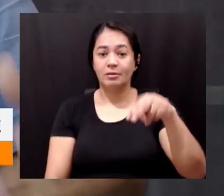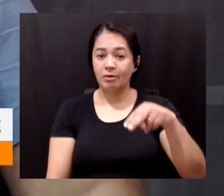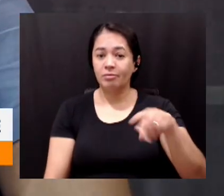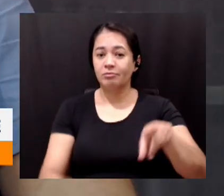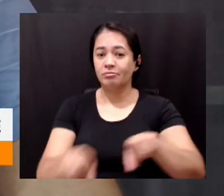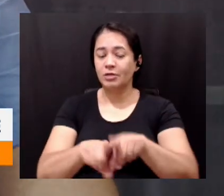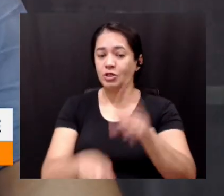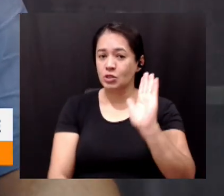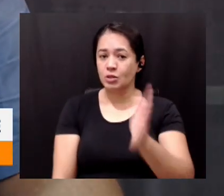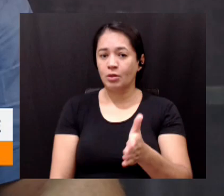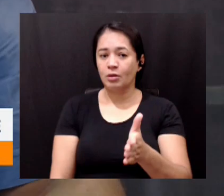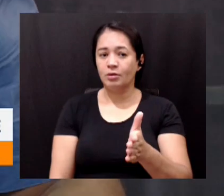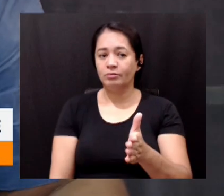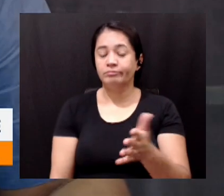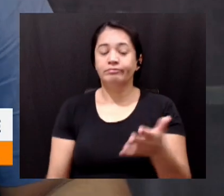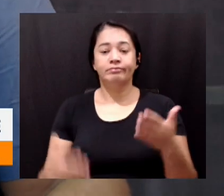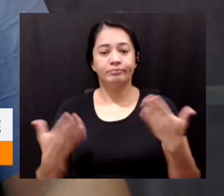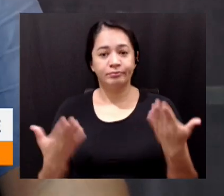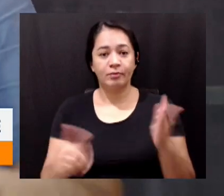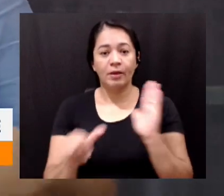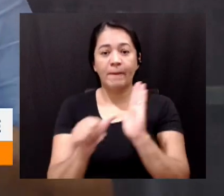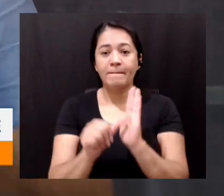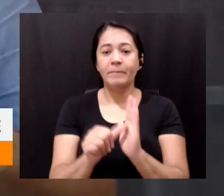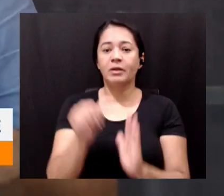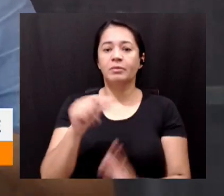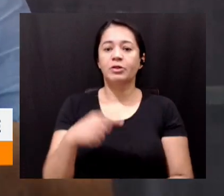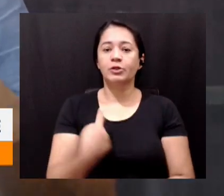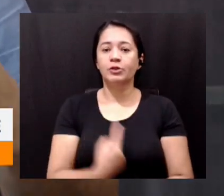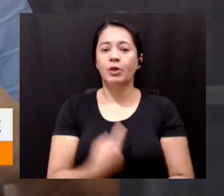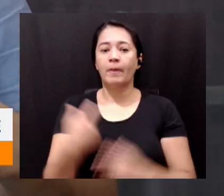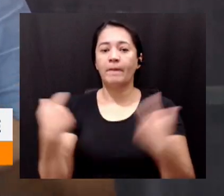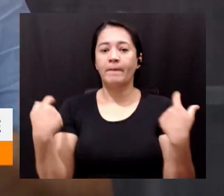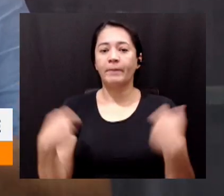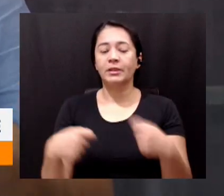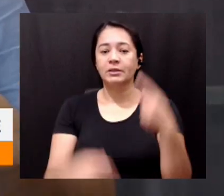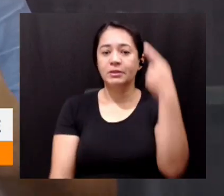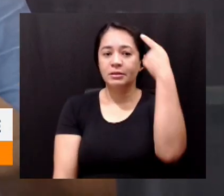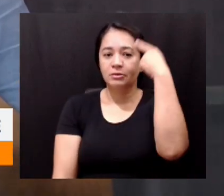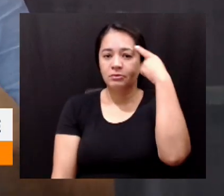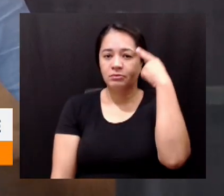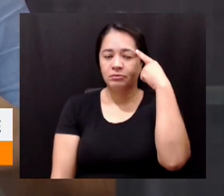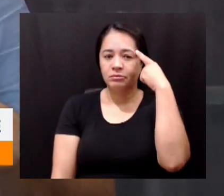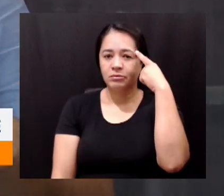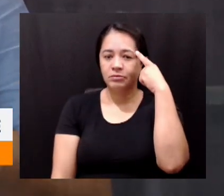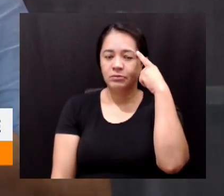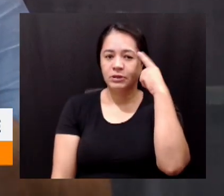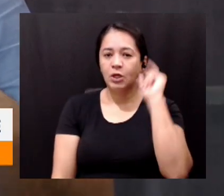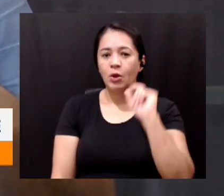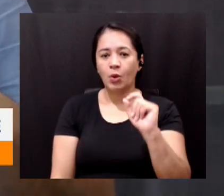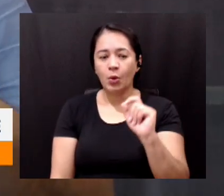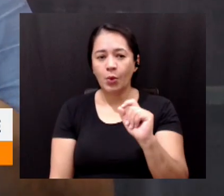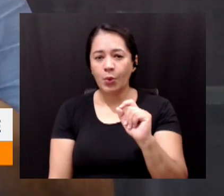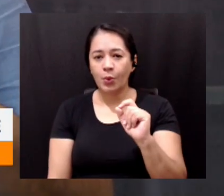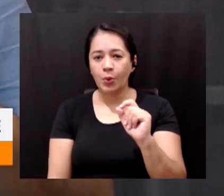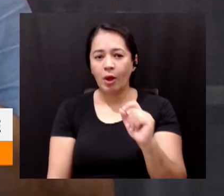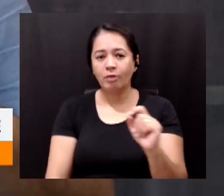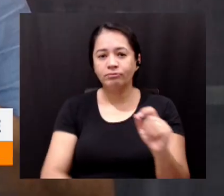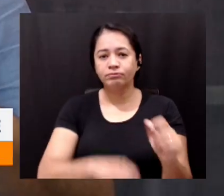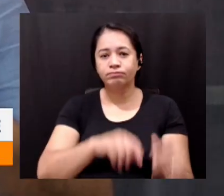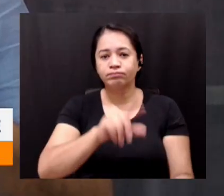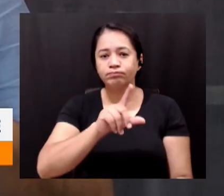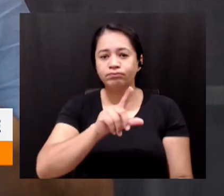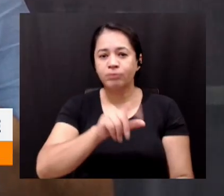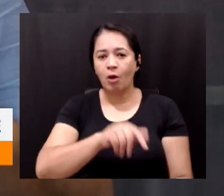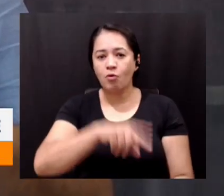E, bom, primeiro a gente precisa pensar que essa aleatoriedade, né, que o Carlos comentou, inclusive, eu coloco